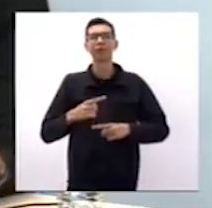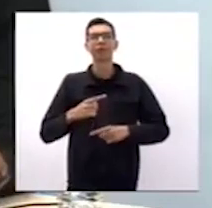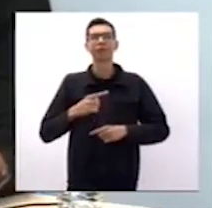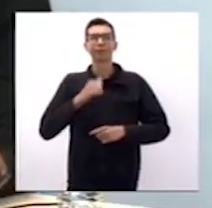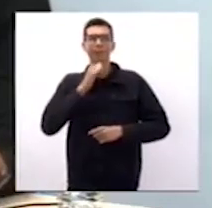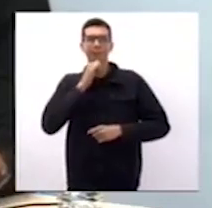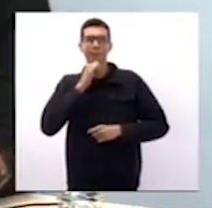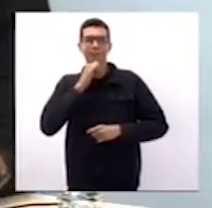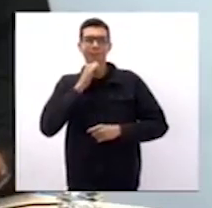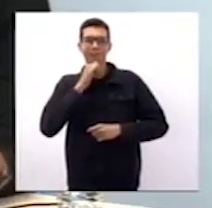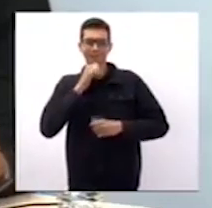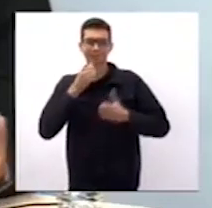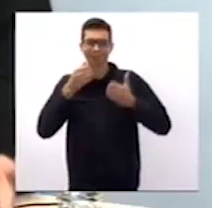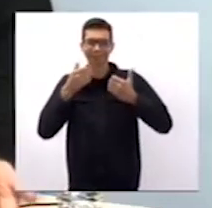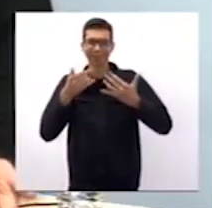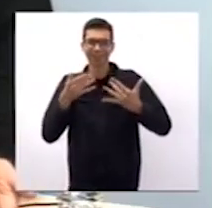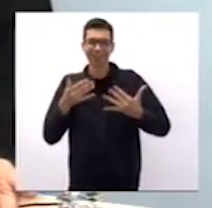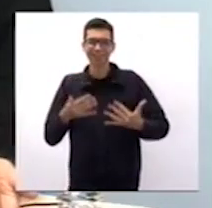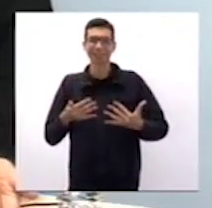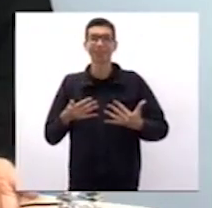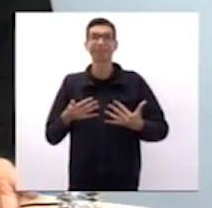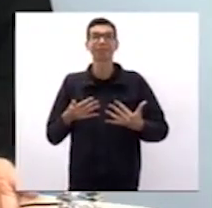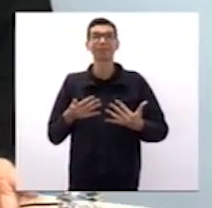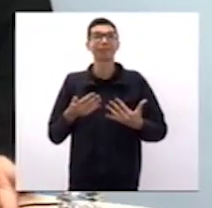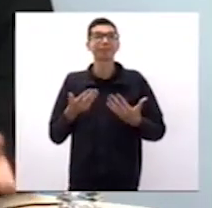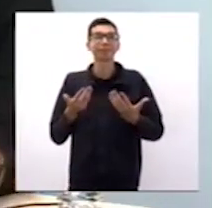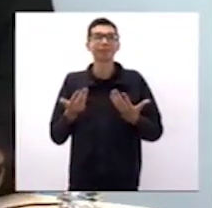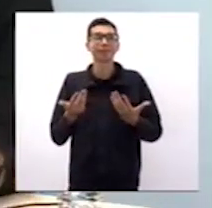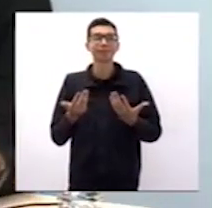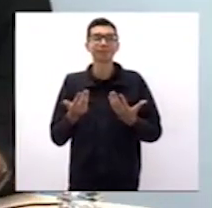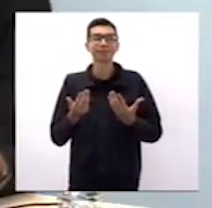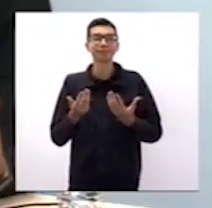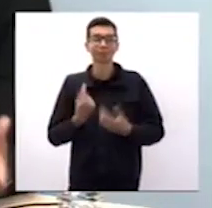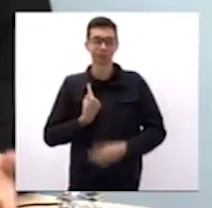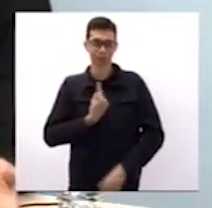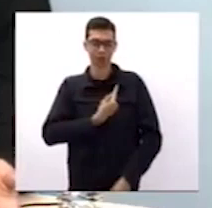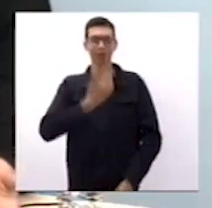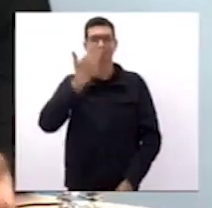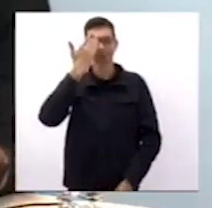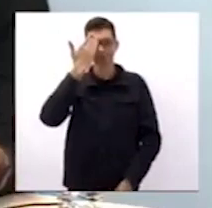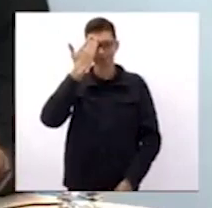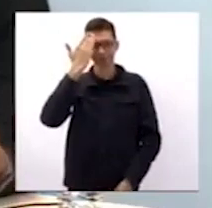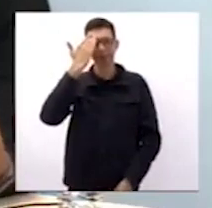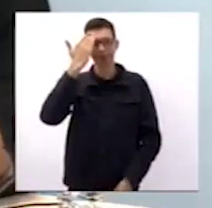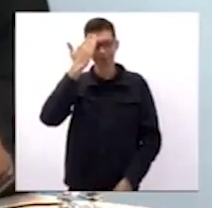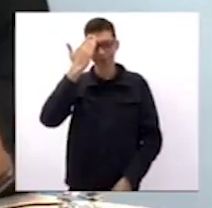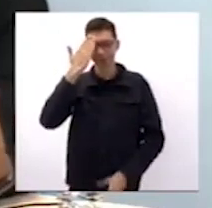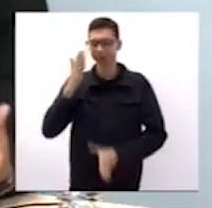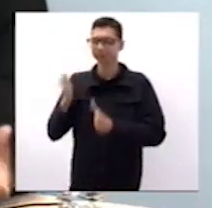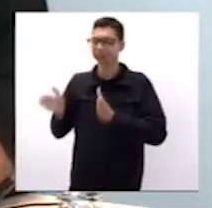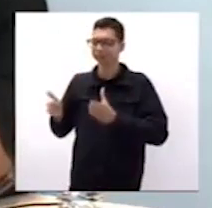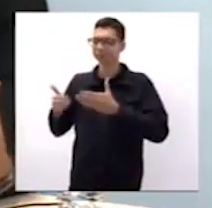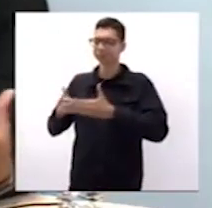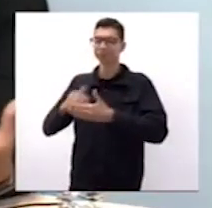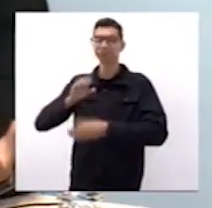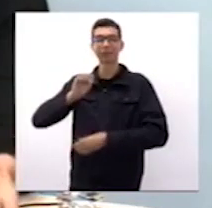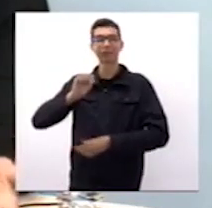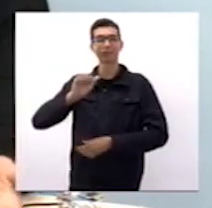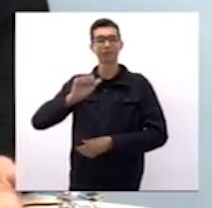característica, até onde, porque a gente entende uma sala de aula bem, com uma